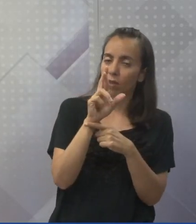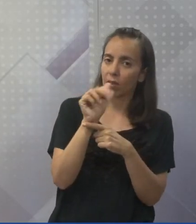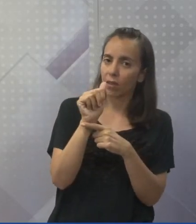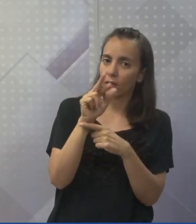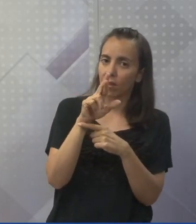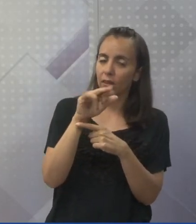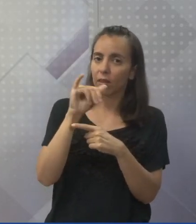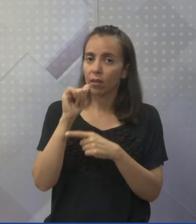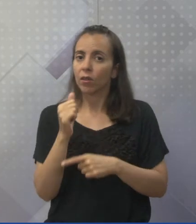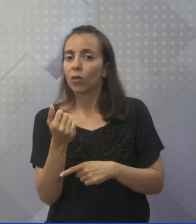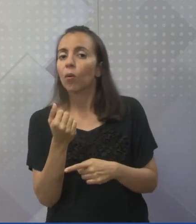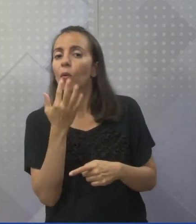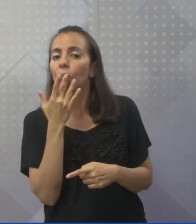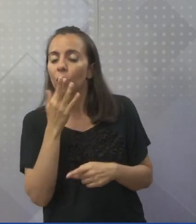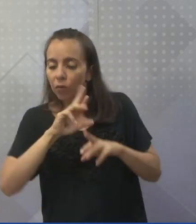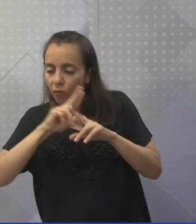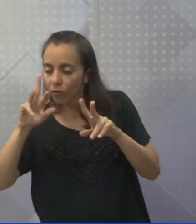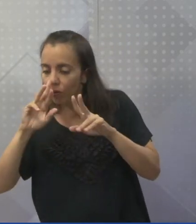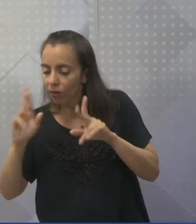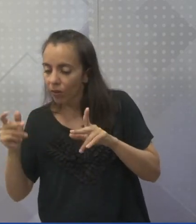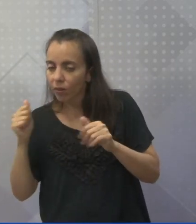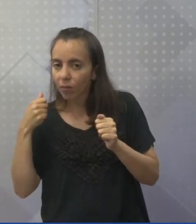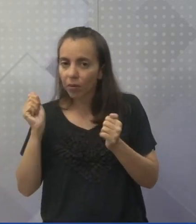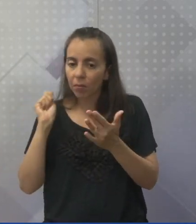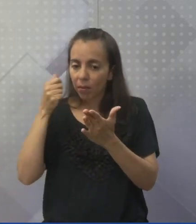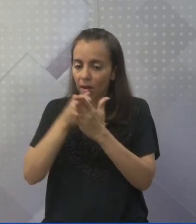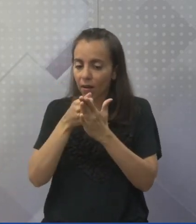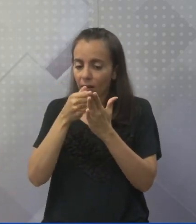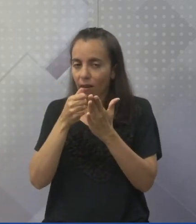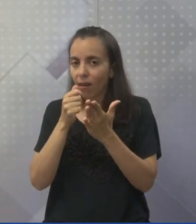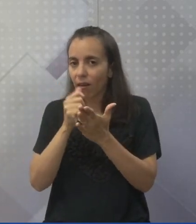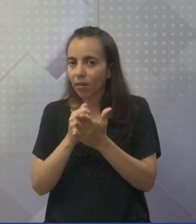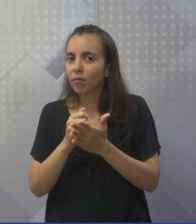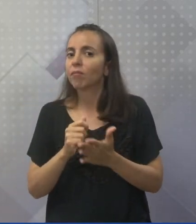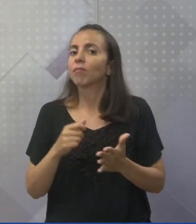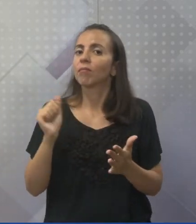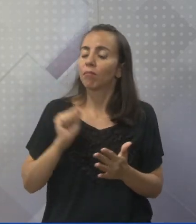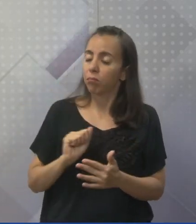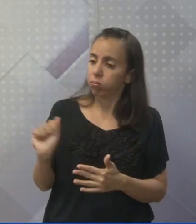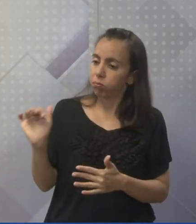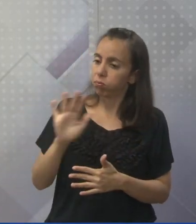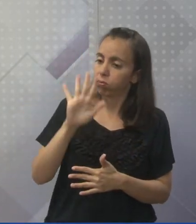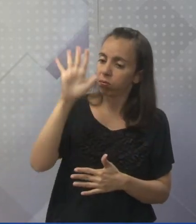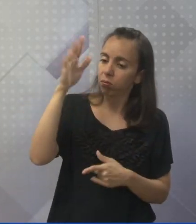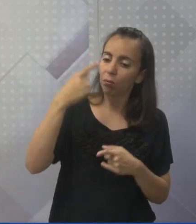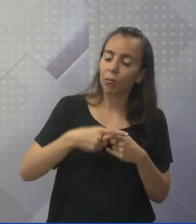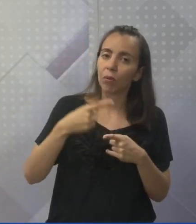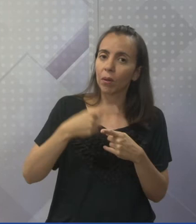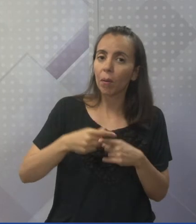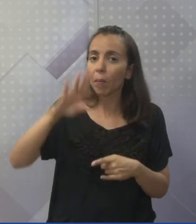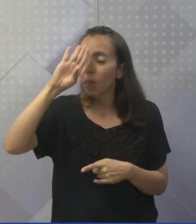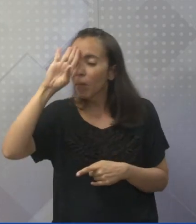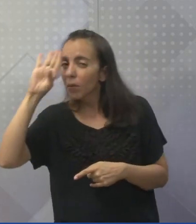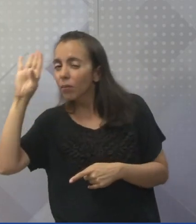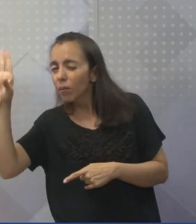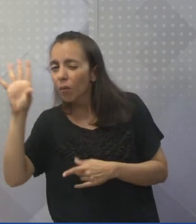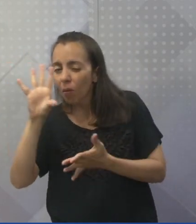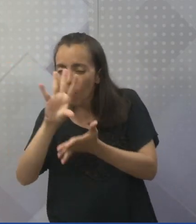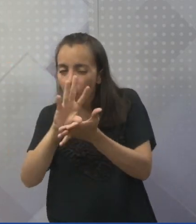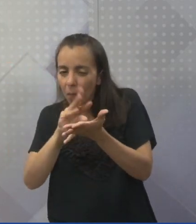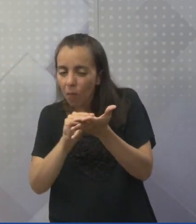porque a exclusividade é a cor vermelha. Certo? Para quem não sabe, a Ferrari, o modelo dela é o vermelho. Mas se você quiser